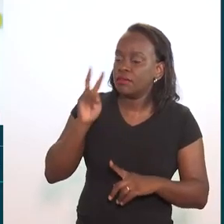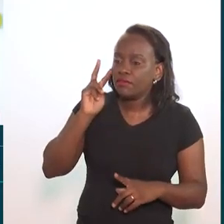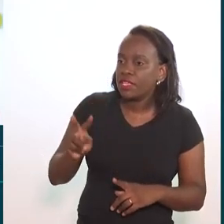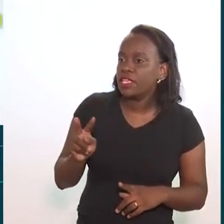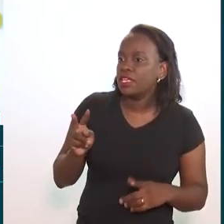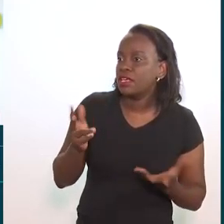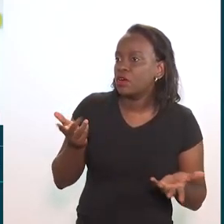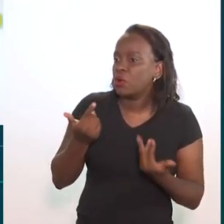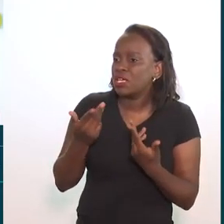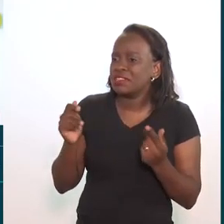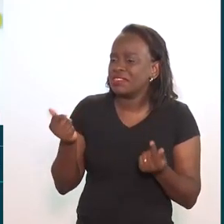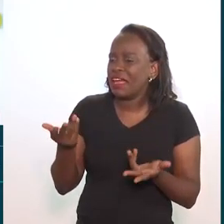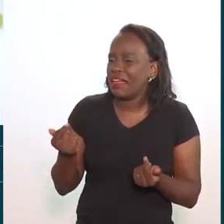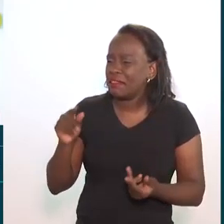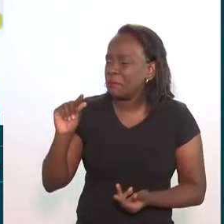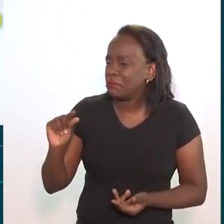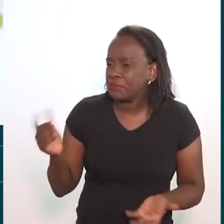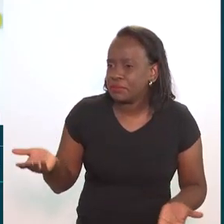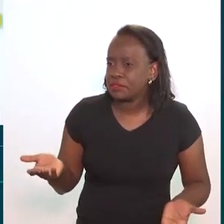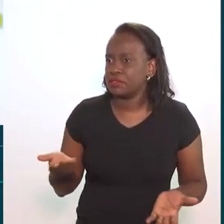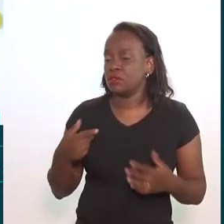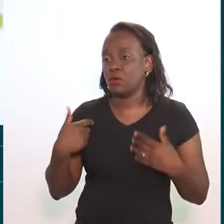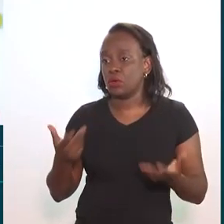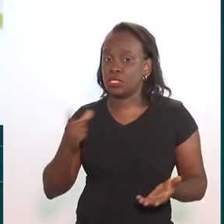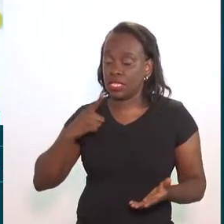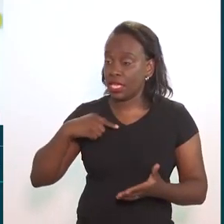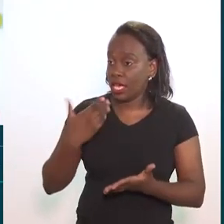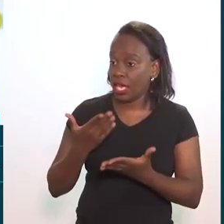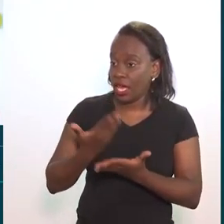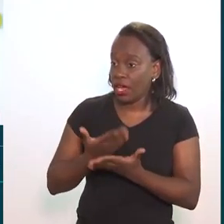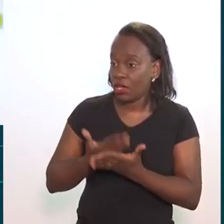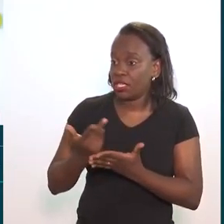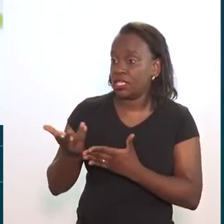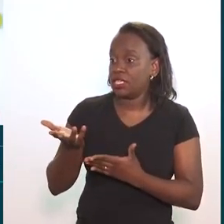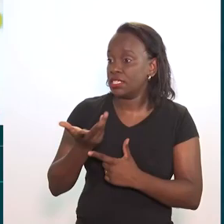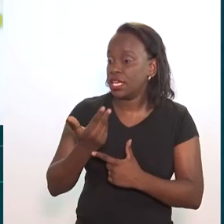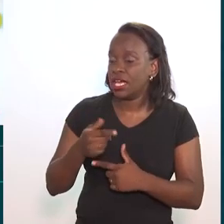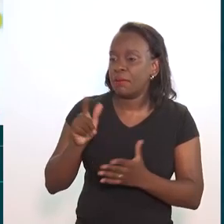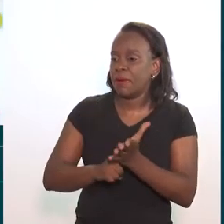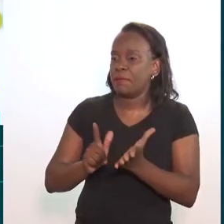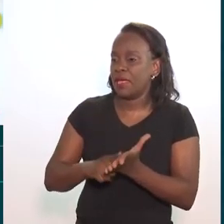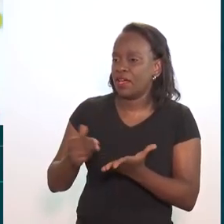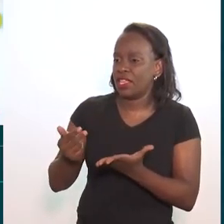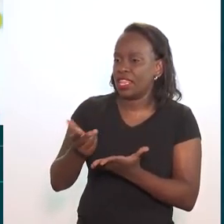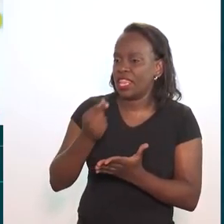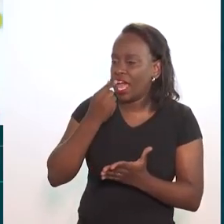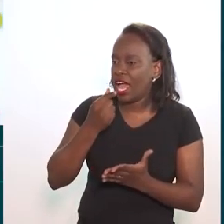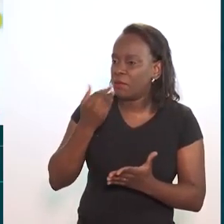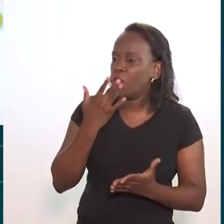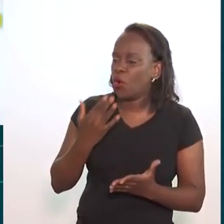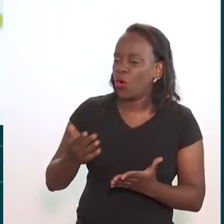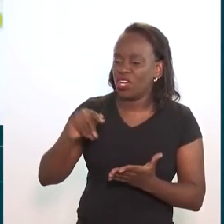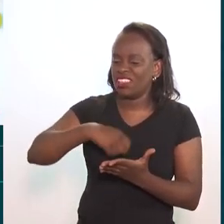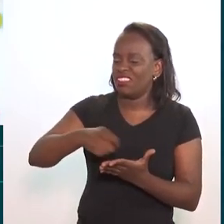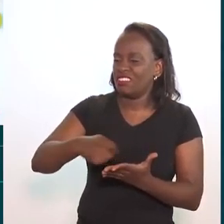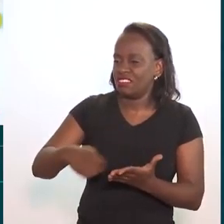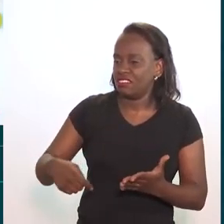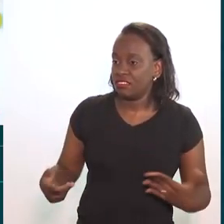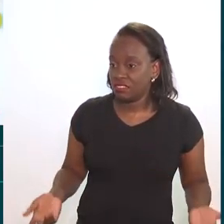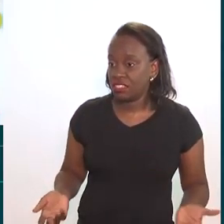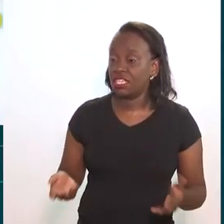sempre vista como coisa menor, né? Ah, quando tem aula de arte, dá um papel e um lápis de cor ali para poder pintar,